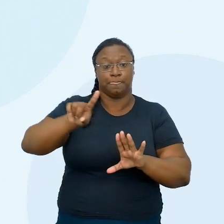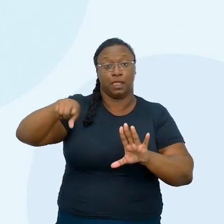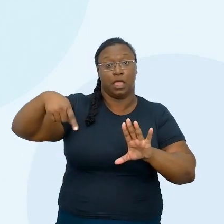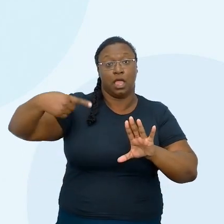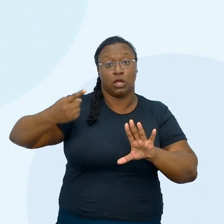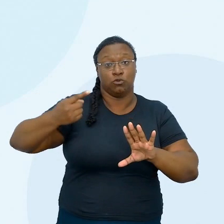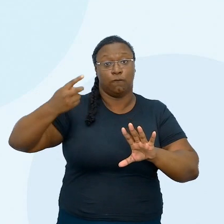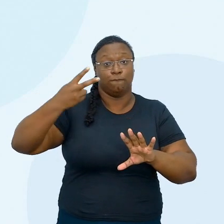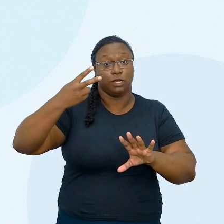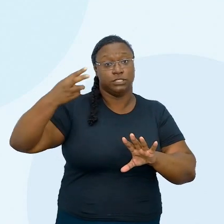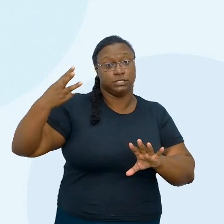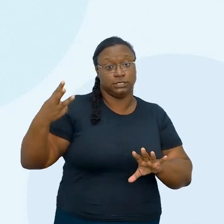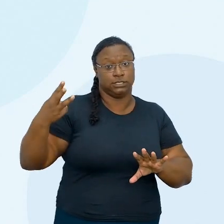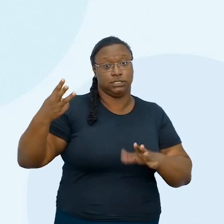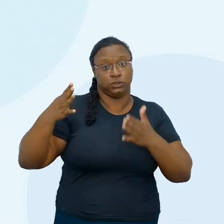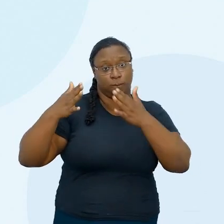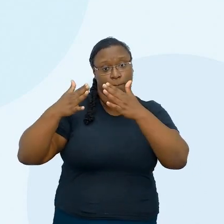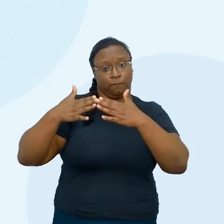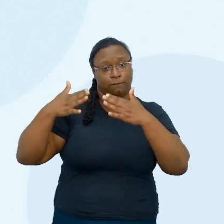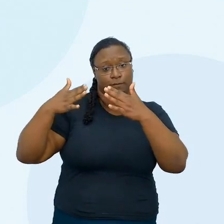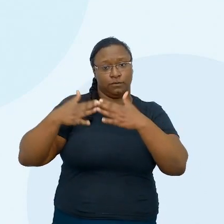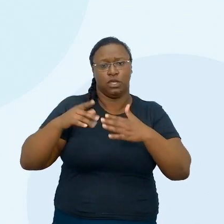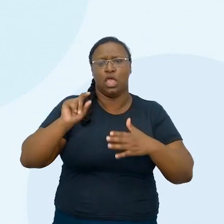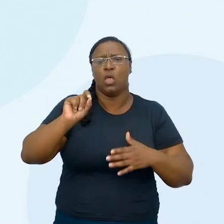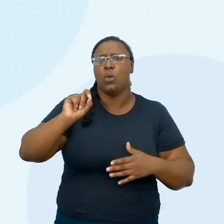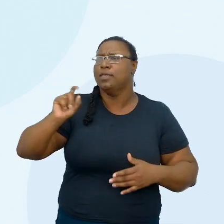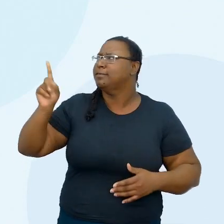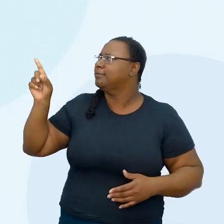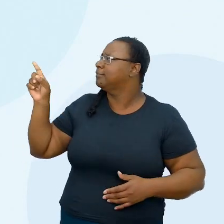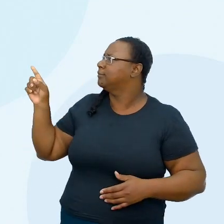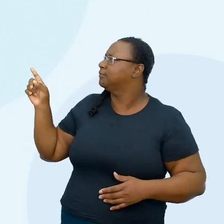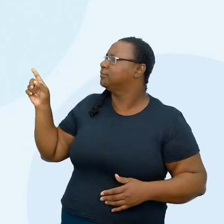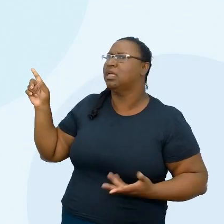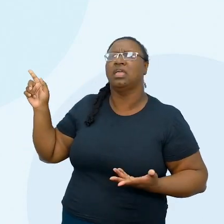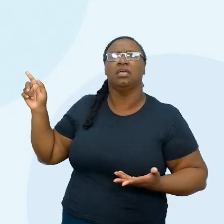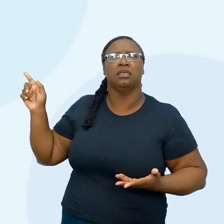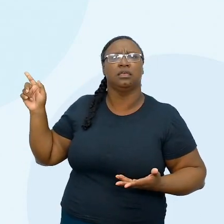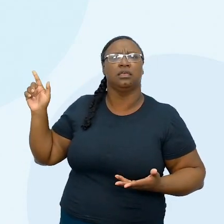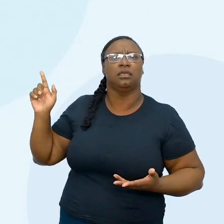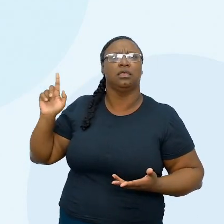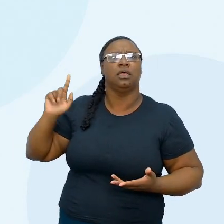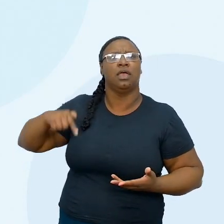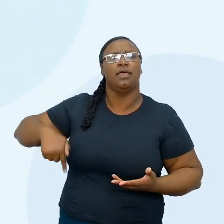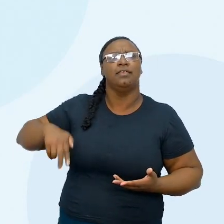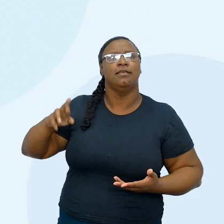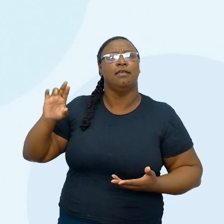favor. Marcelo, o que tem nesse QR Code aí para a gente? Só um minutinho, Lourdes.